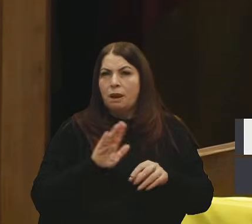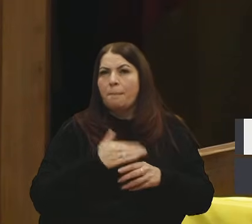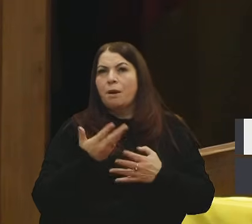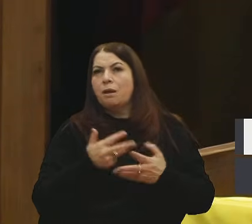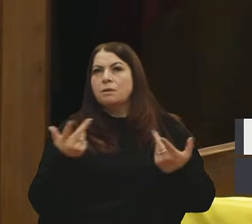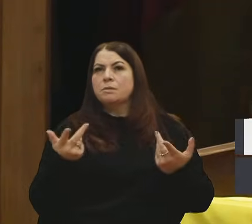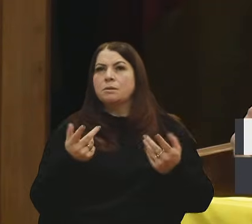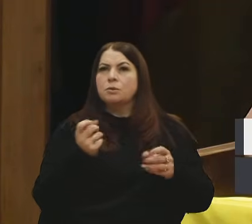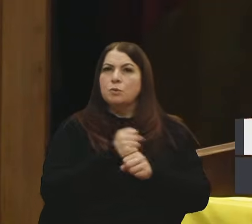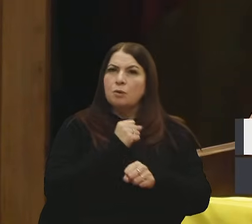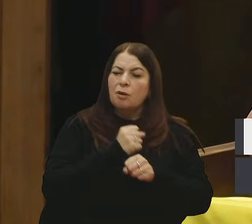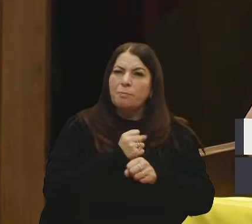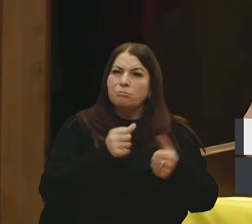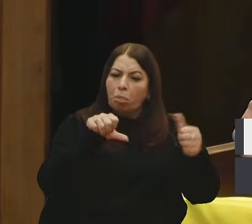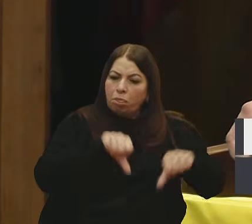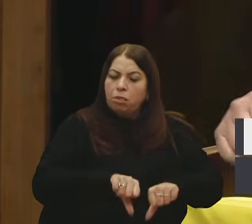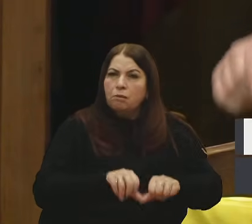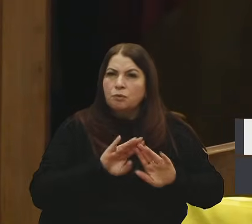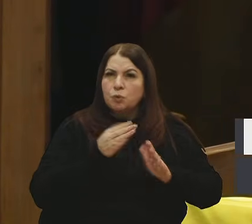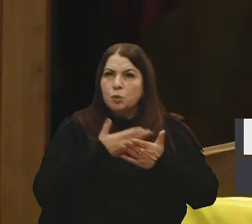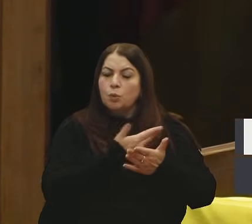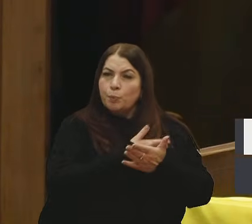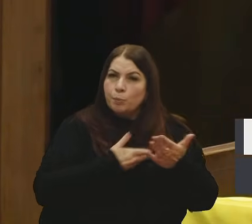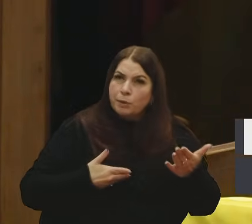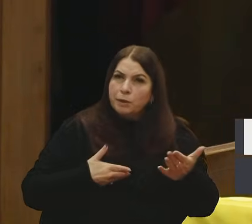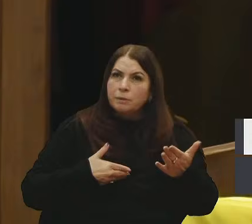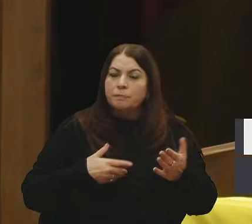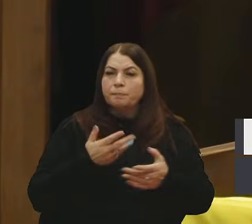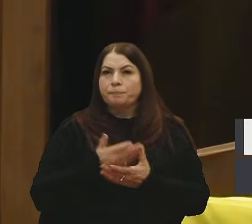da obra de destruição da escola pública que